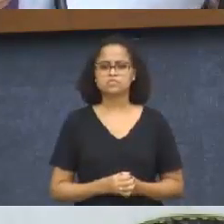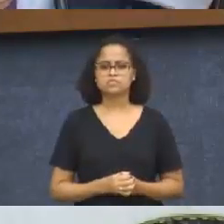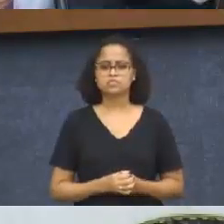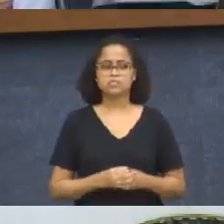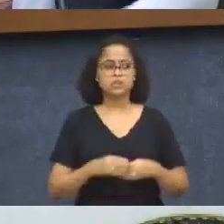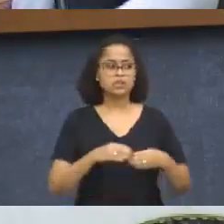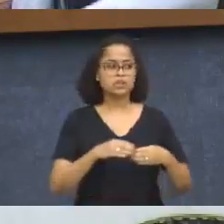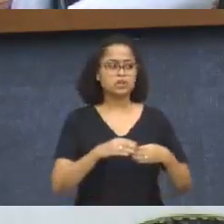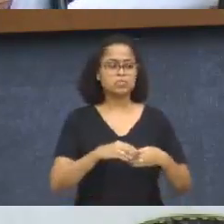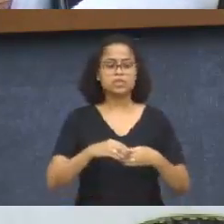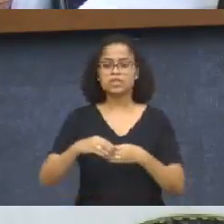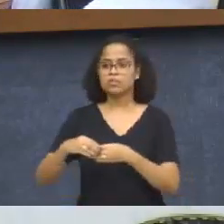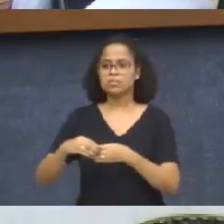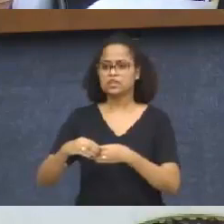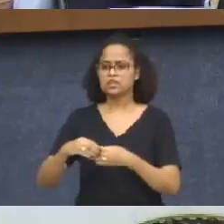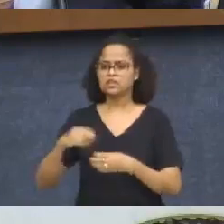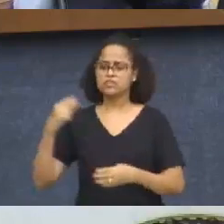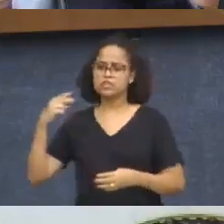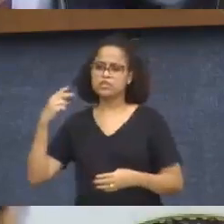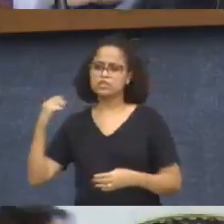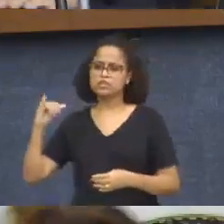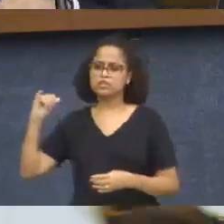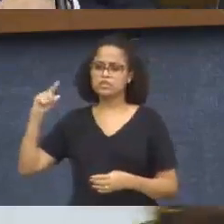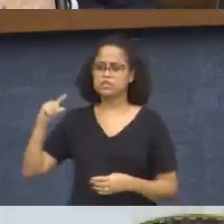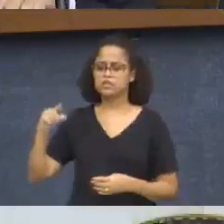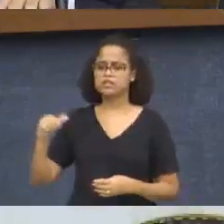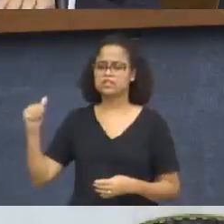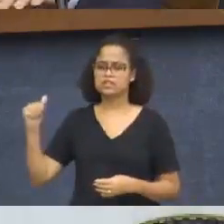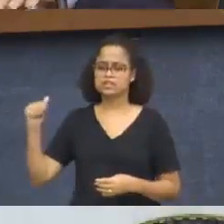Para encaminhar? Vereadora Isa Lourença.